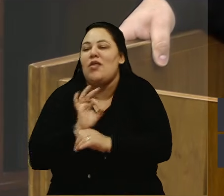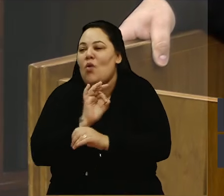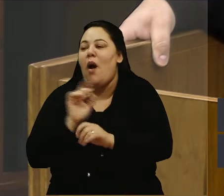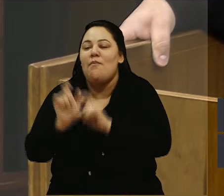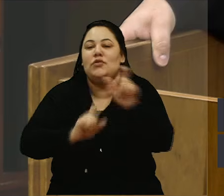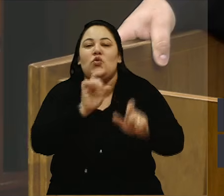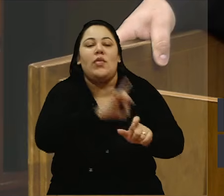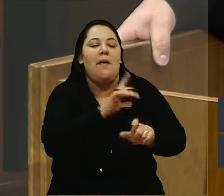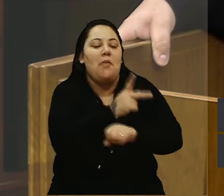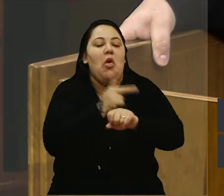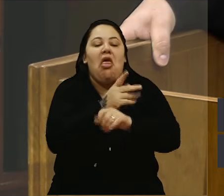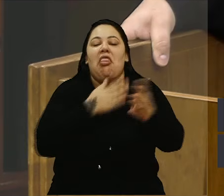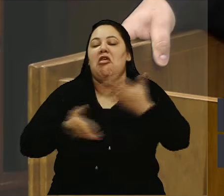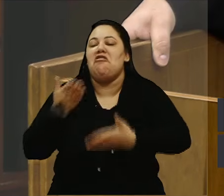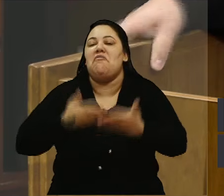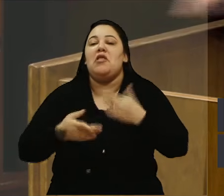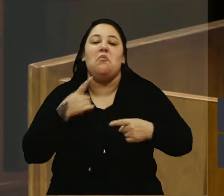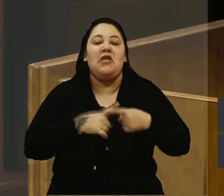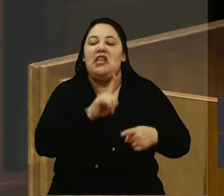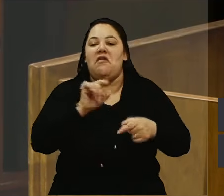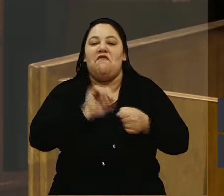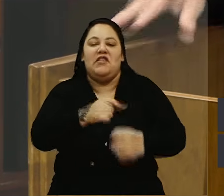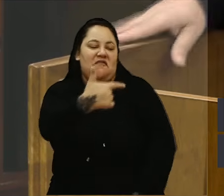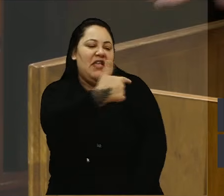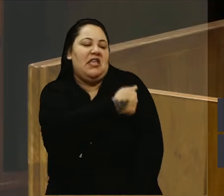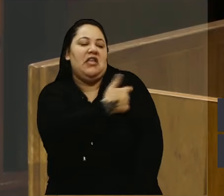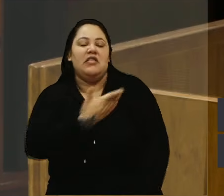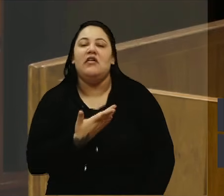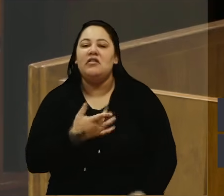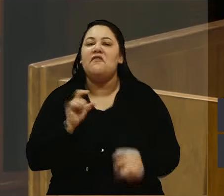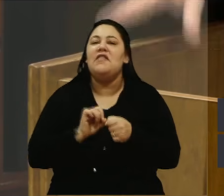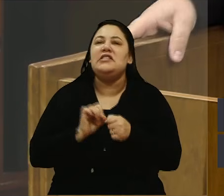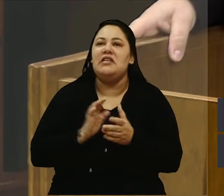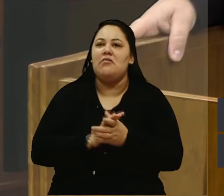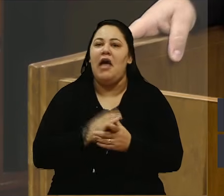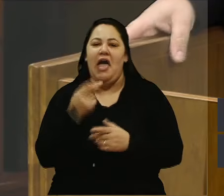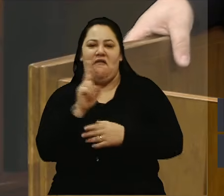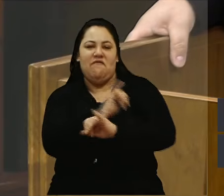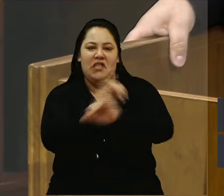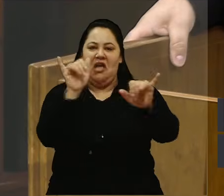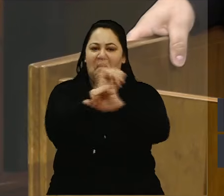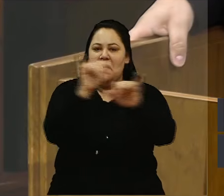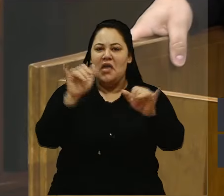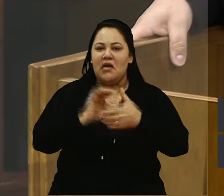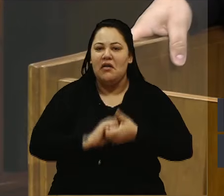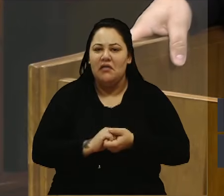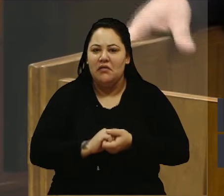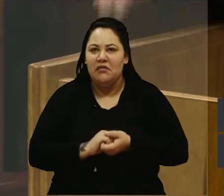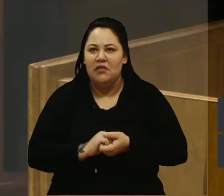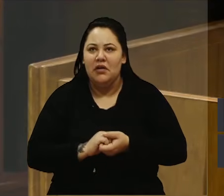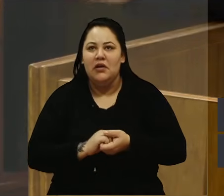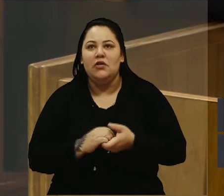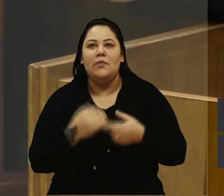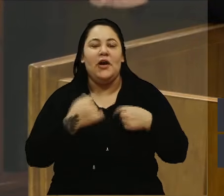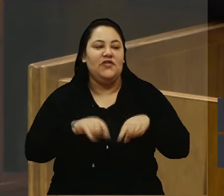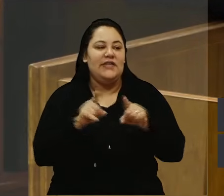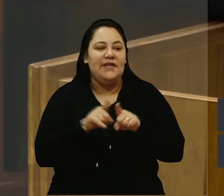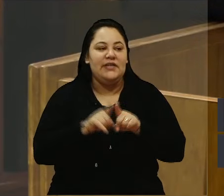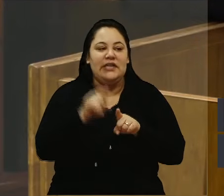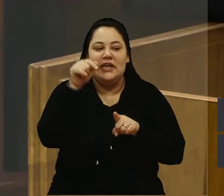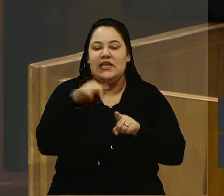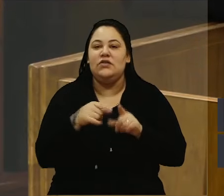buscando atendimento nas UPAs que não fizeram vacina. Mas o que estão fazendo? Ah, vamos fazer campanha. Gente, se os profissionais estão na